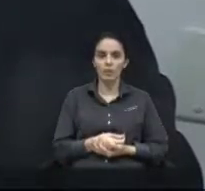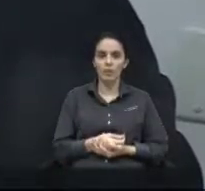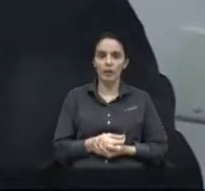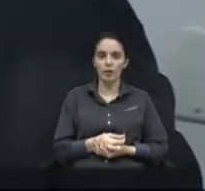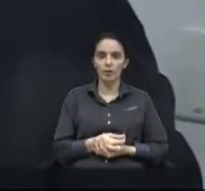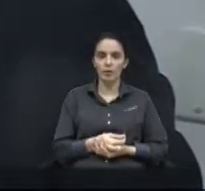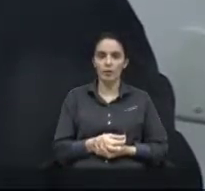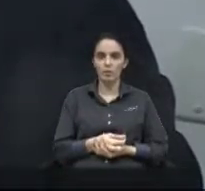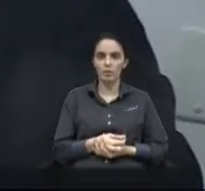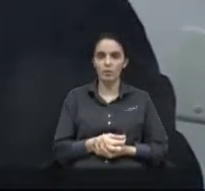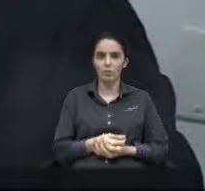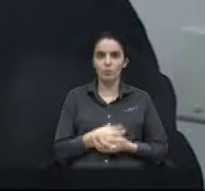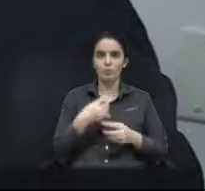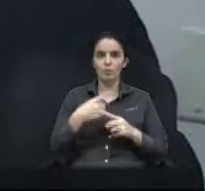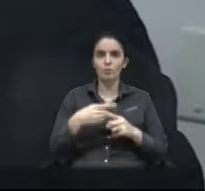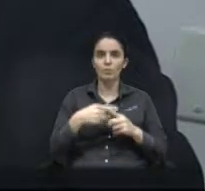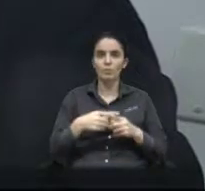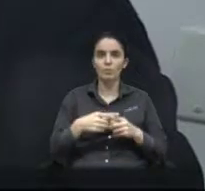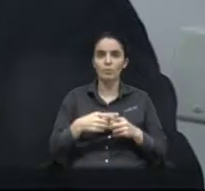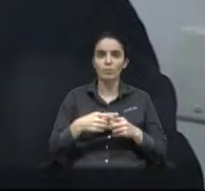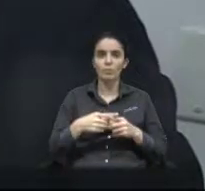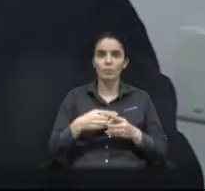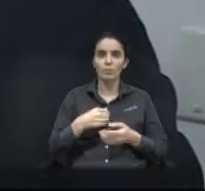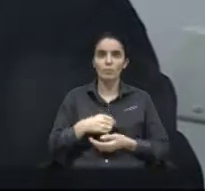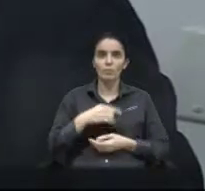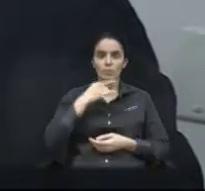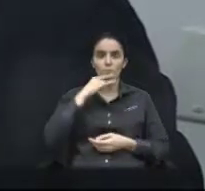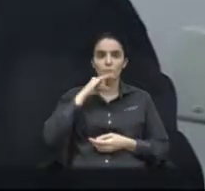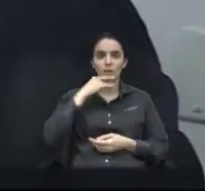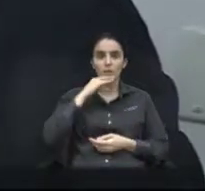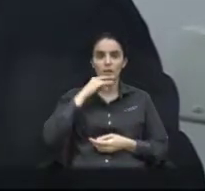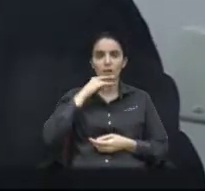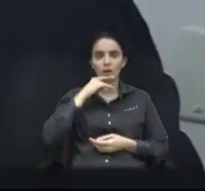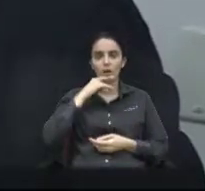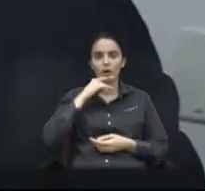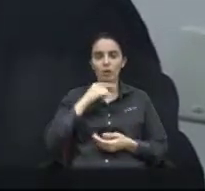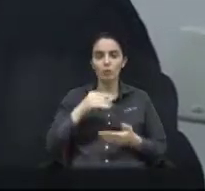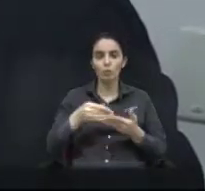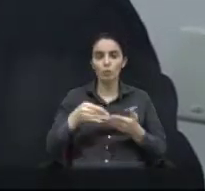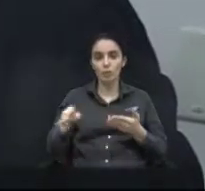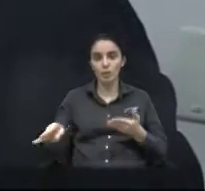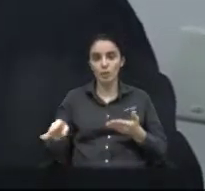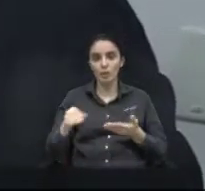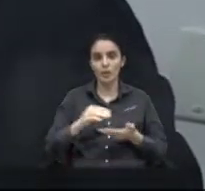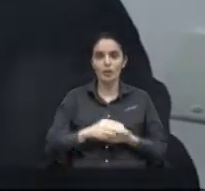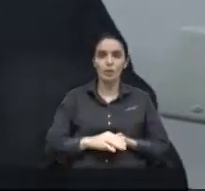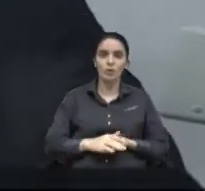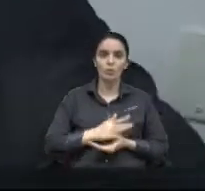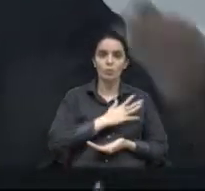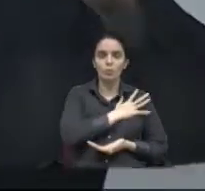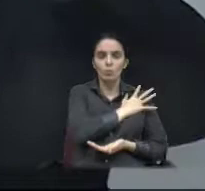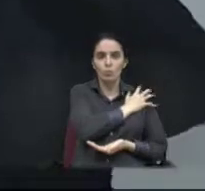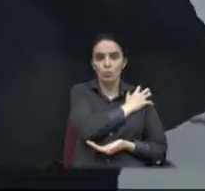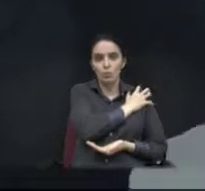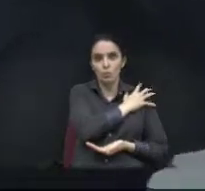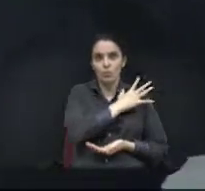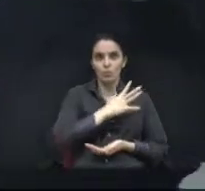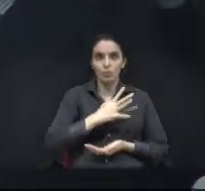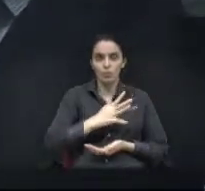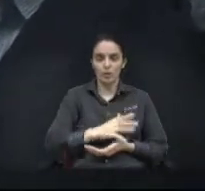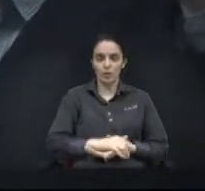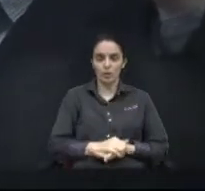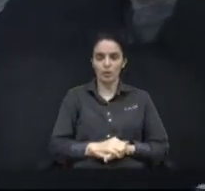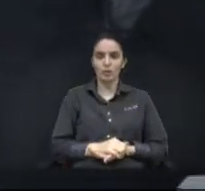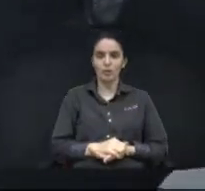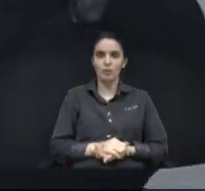piracicaba comando do cpi e 12 hoje nós temos tenente coronel é o máximo função hoje